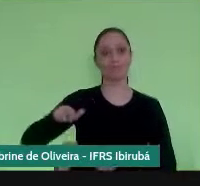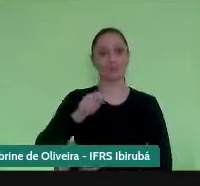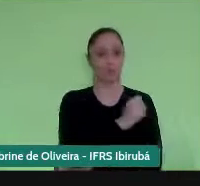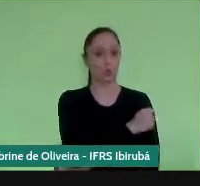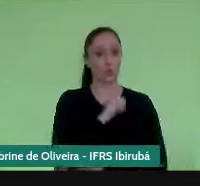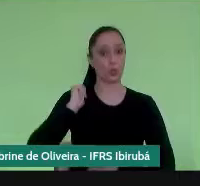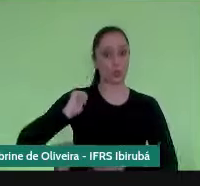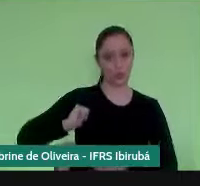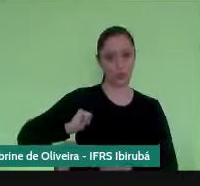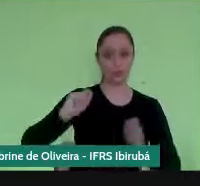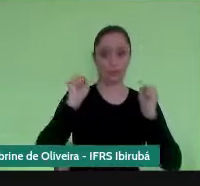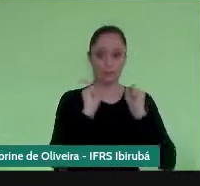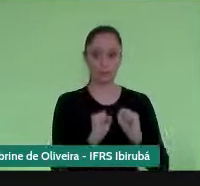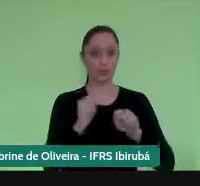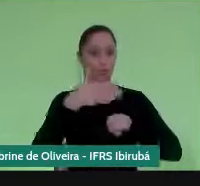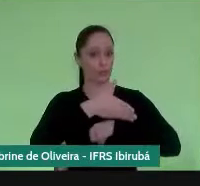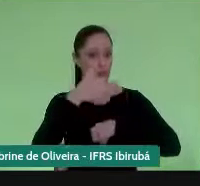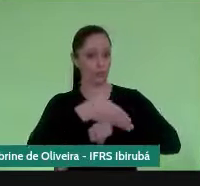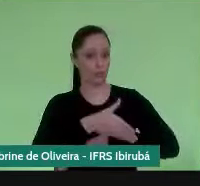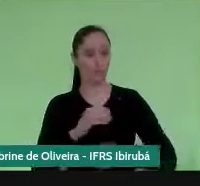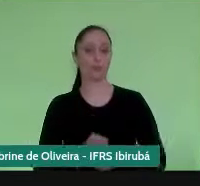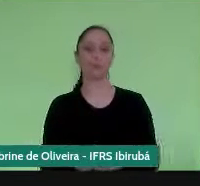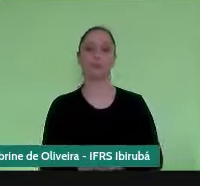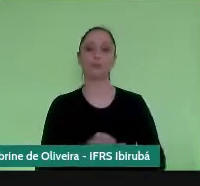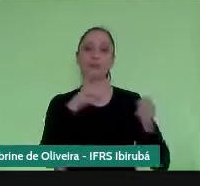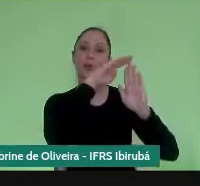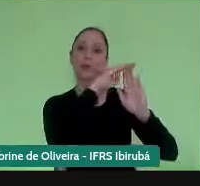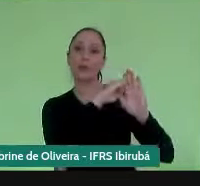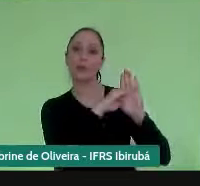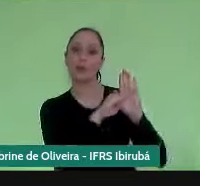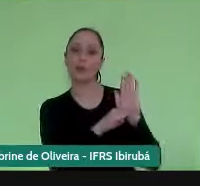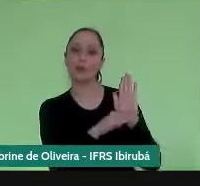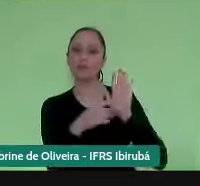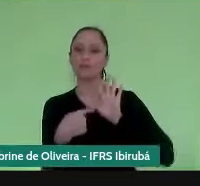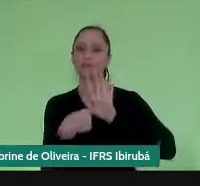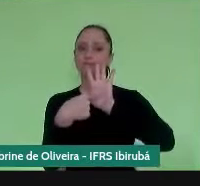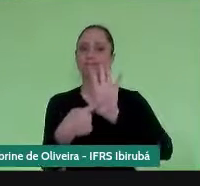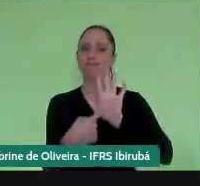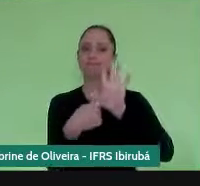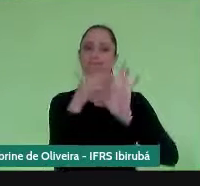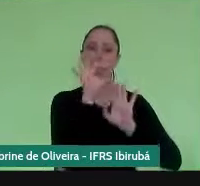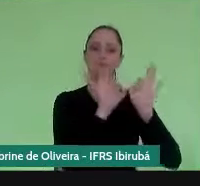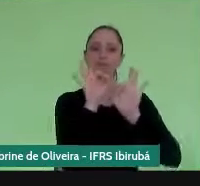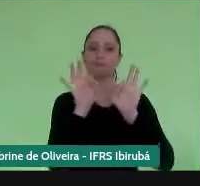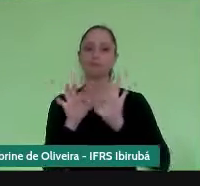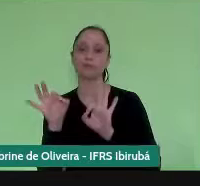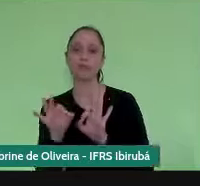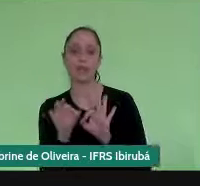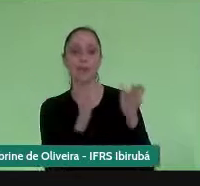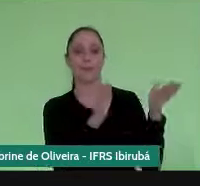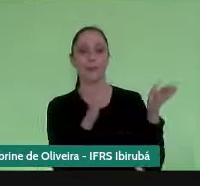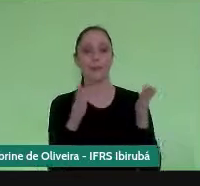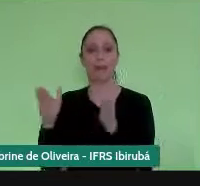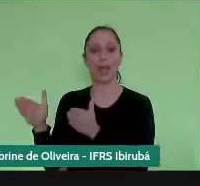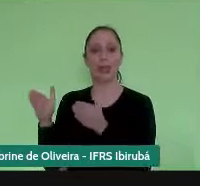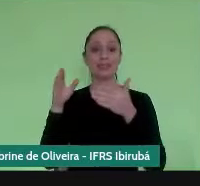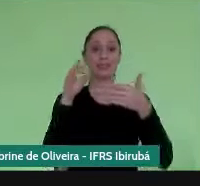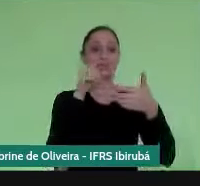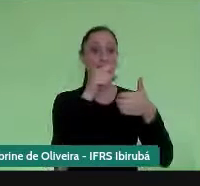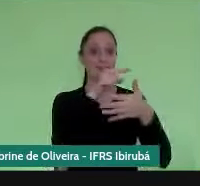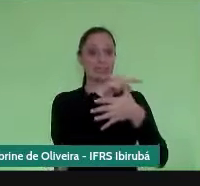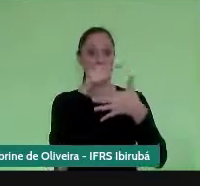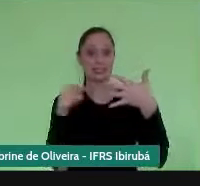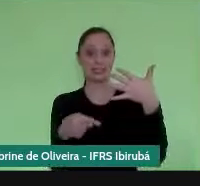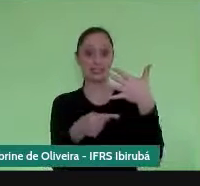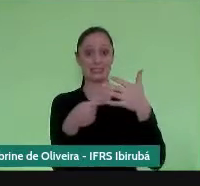não presenciais. O programa, ele foi apresentado como organizado em 6 etapas, uma etapa de